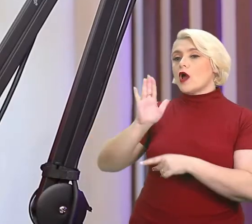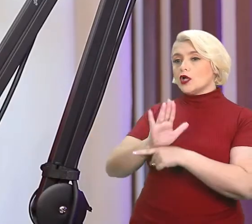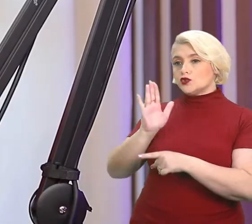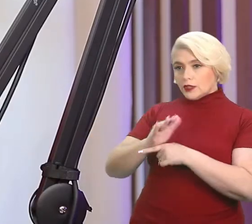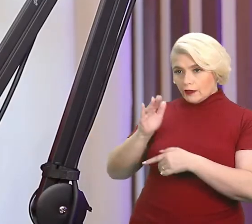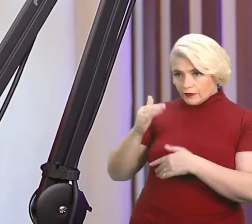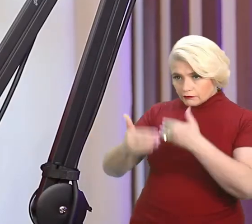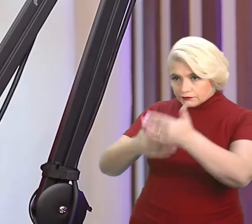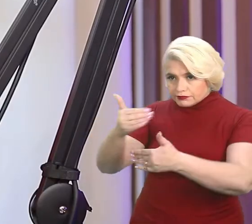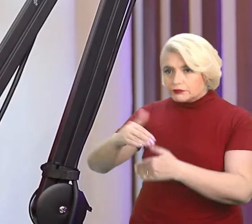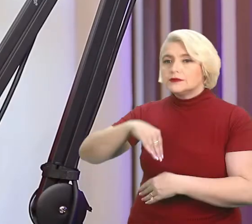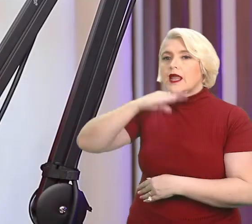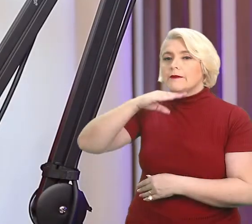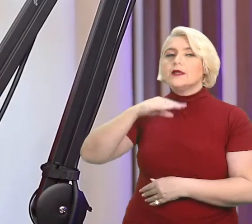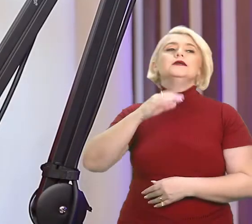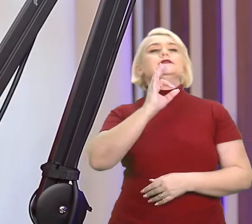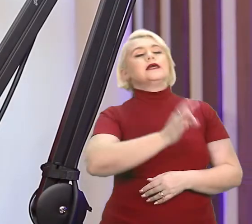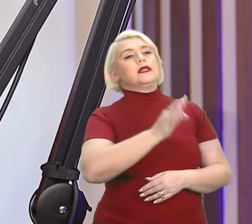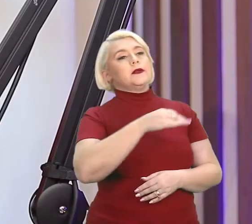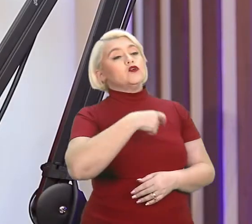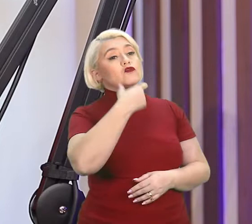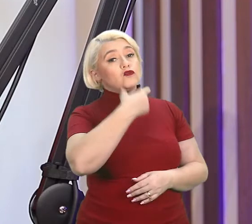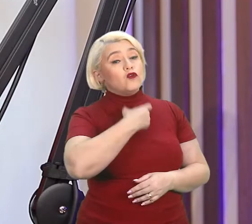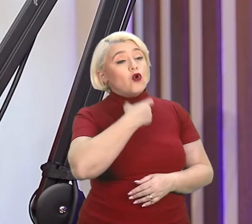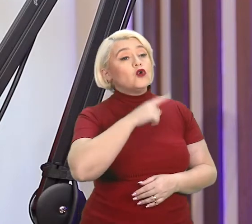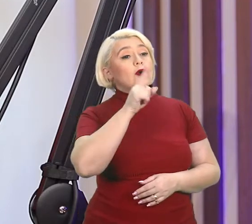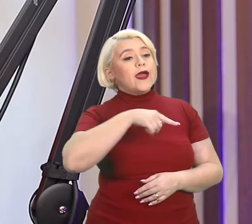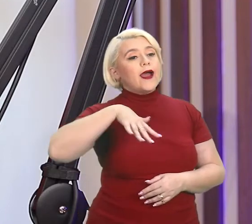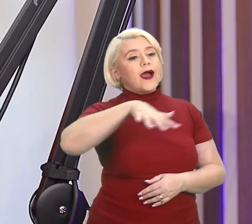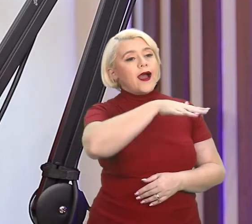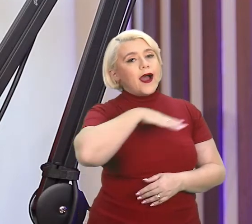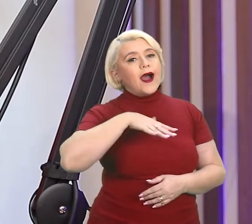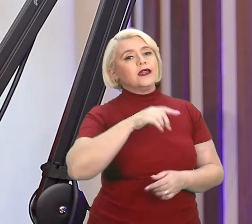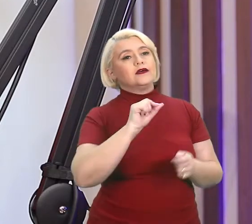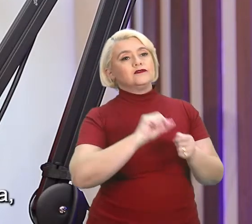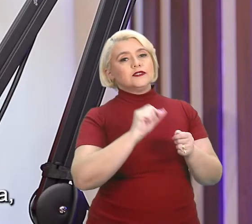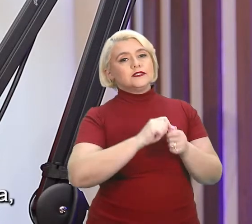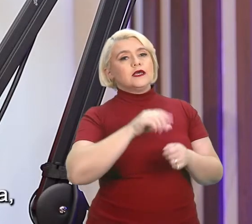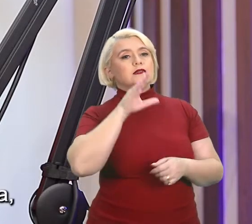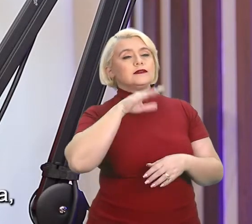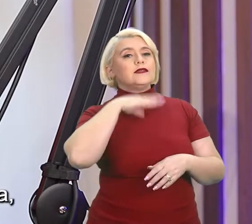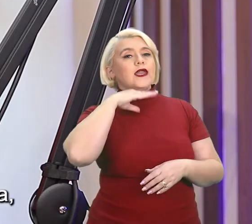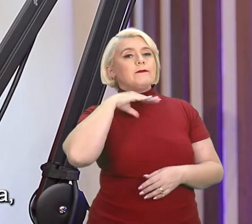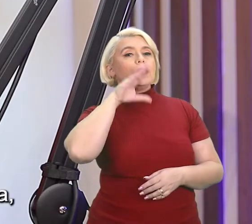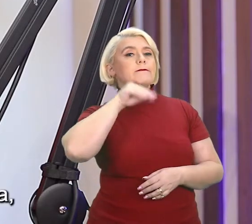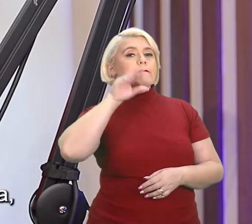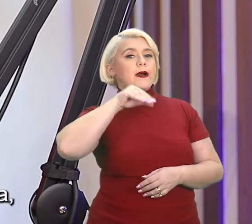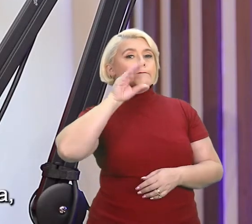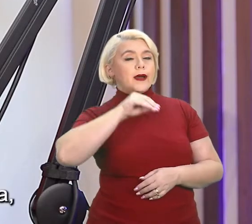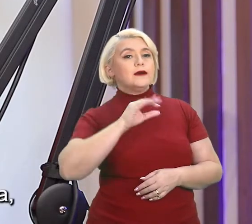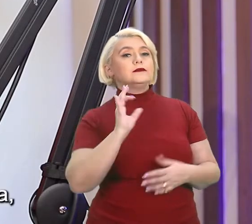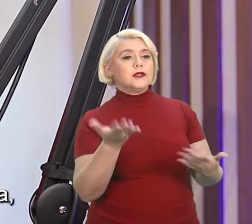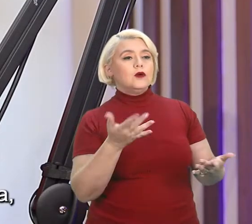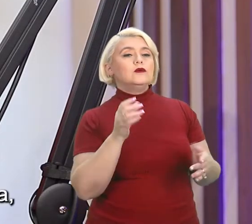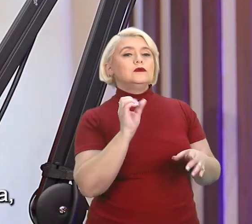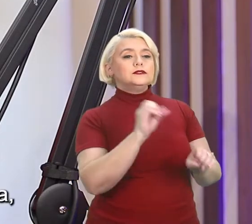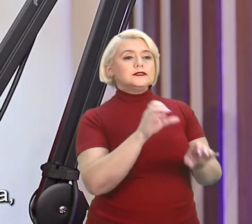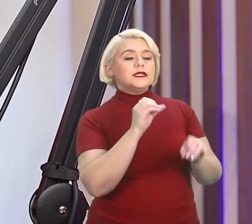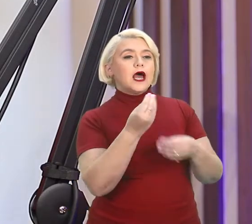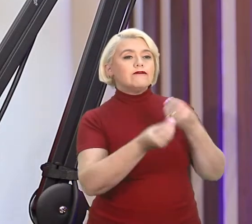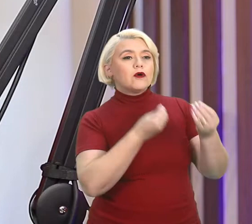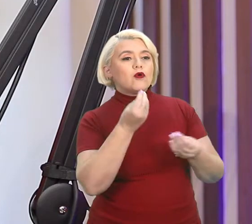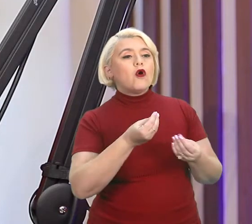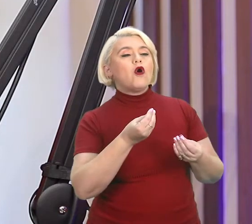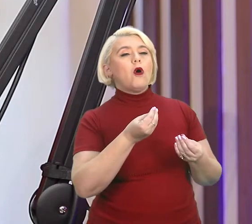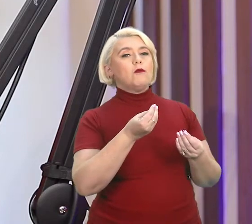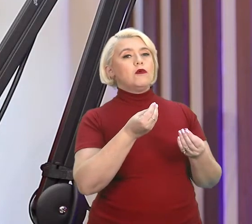Exatamente. A fonoaudiologia era a área reabilitadora da fala. Né? Então, trabalhava com estímulo de fala,